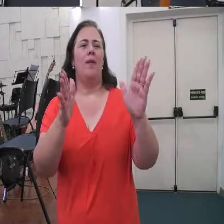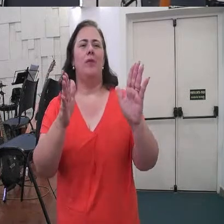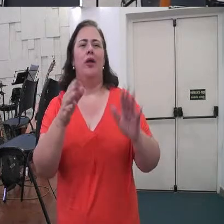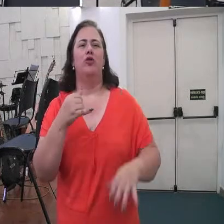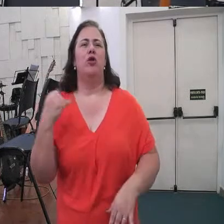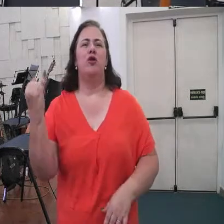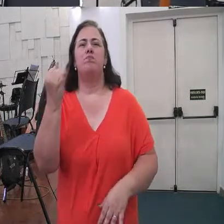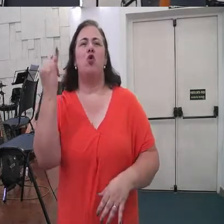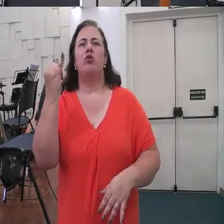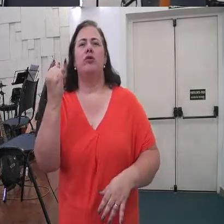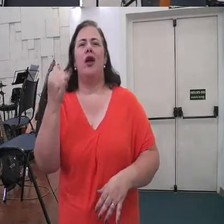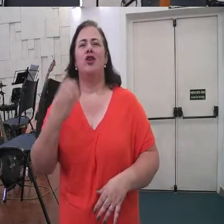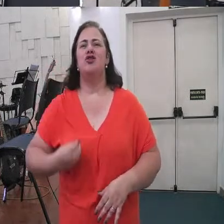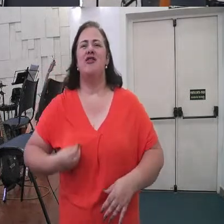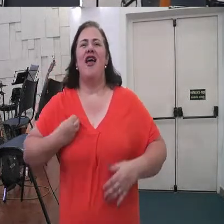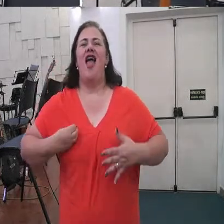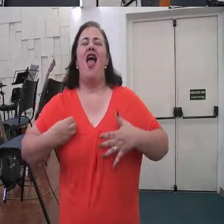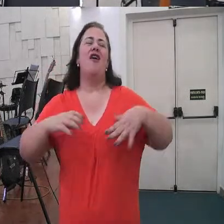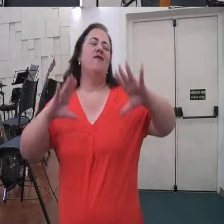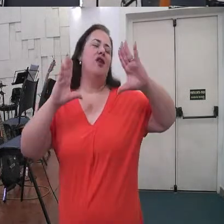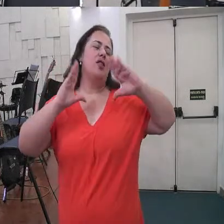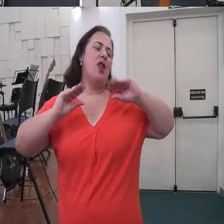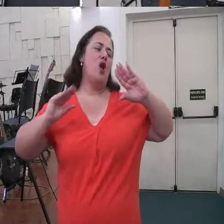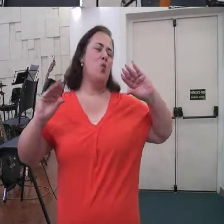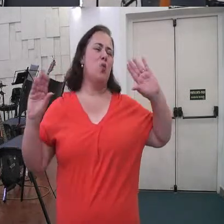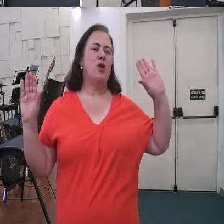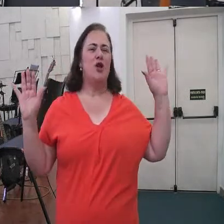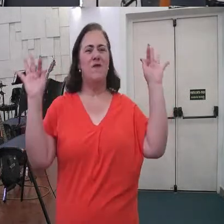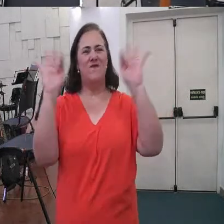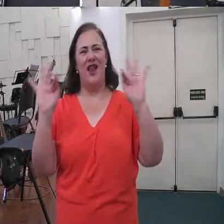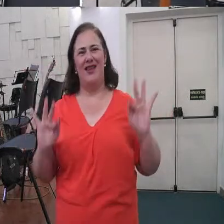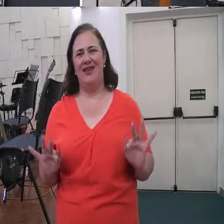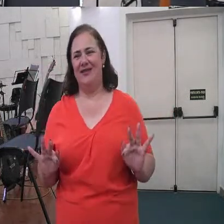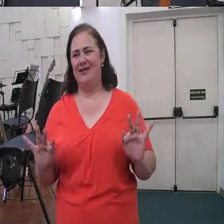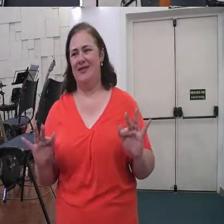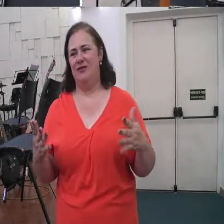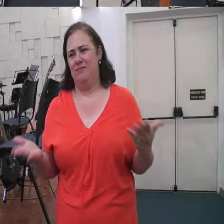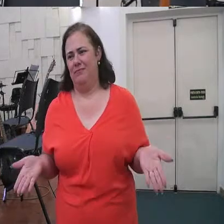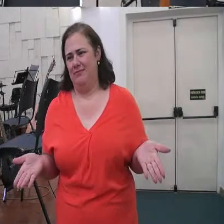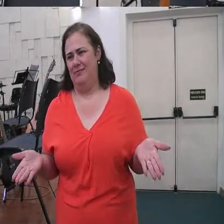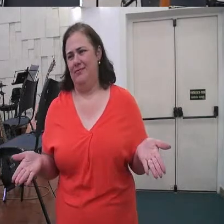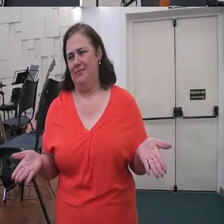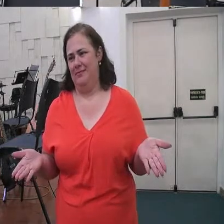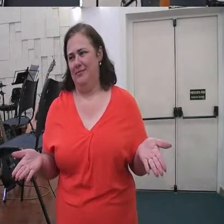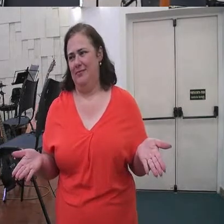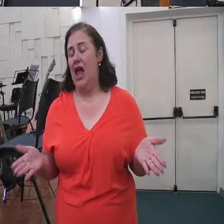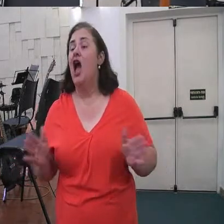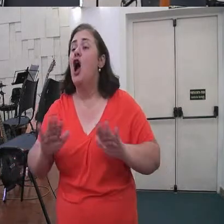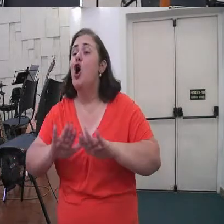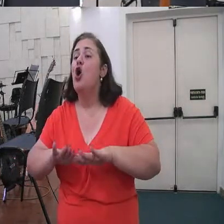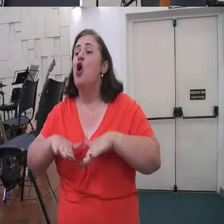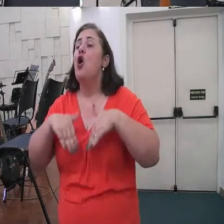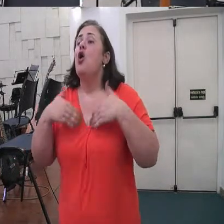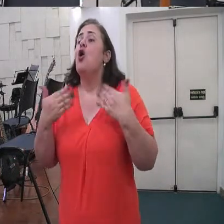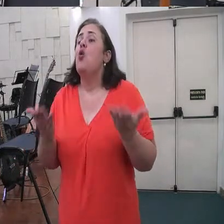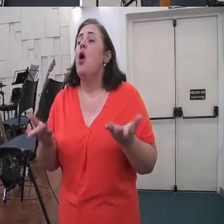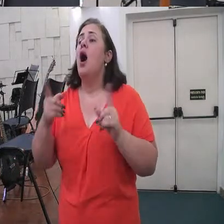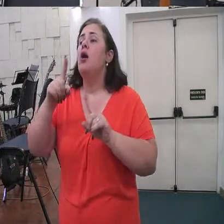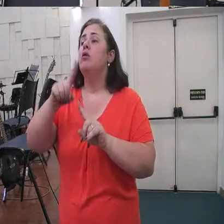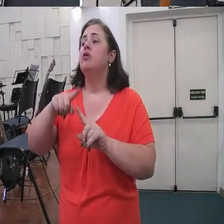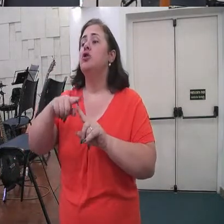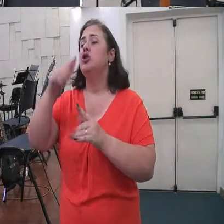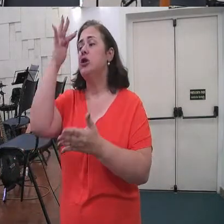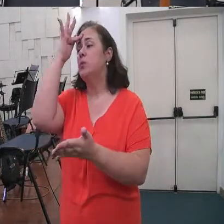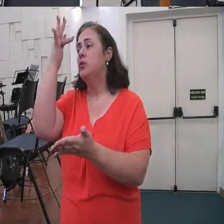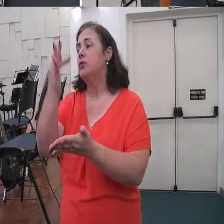tudo é bom, que maravilha. Que tipo de fé você tem? Que tipo de fé você professa? Eu quero que